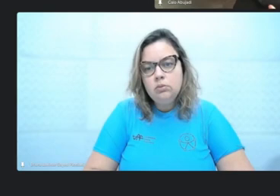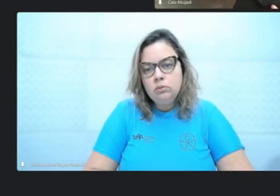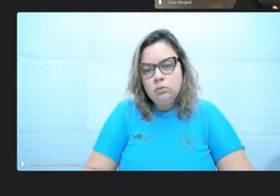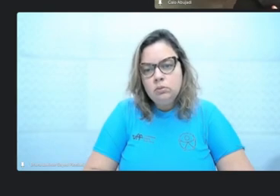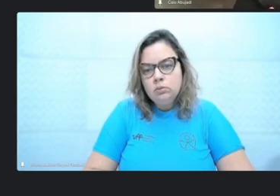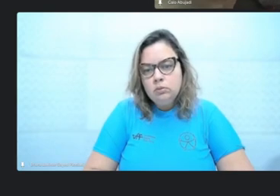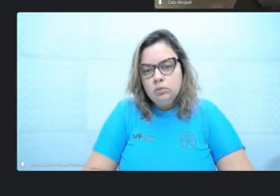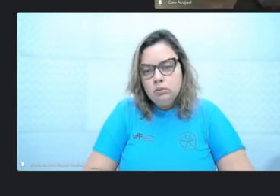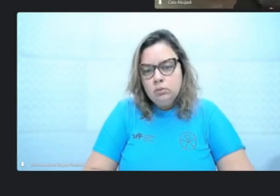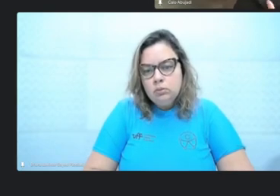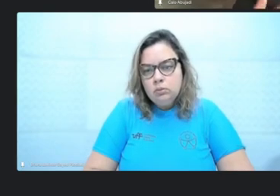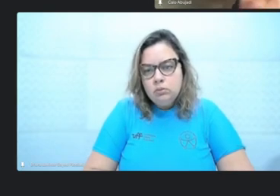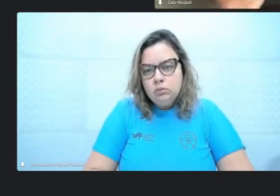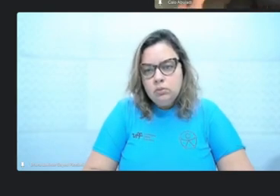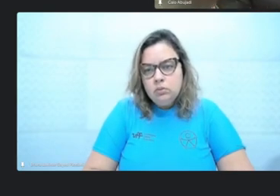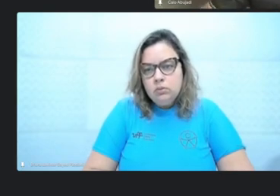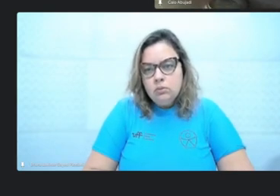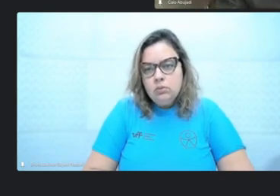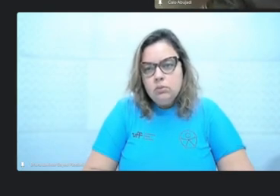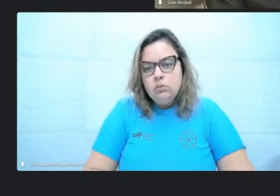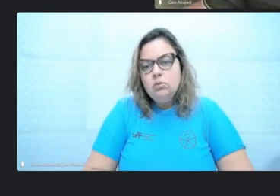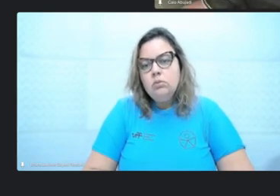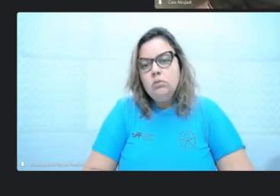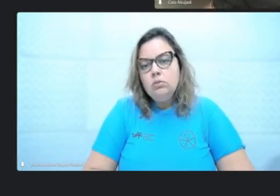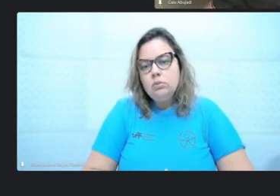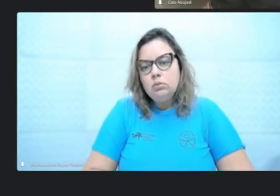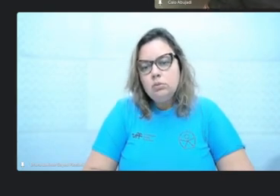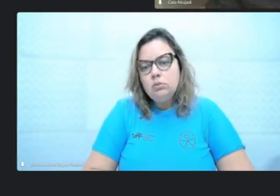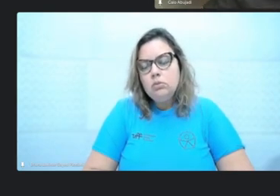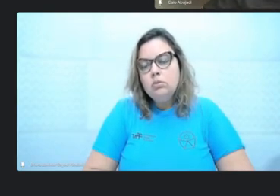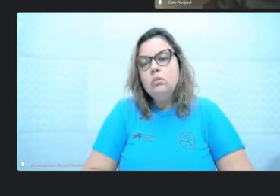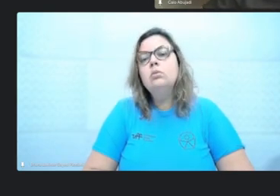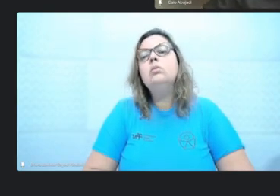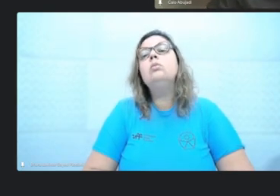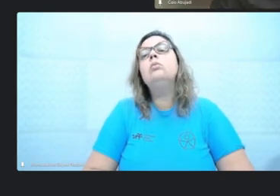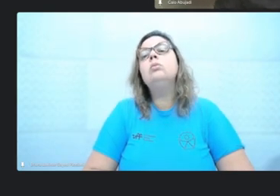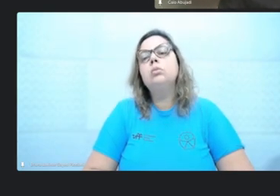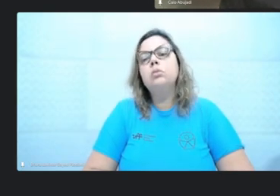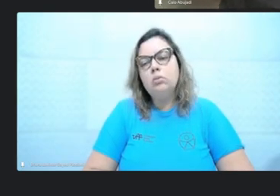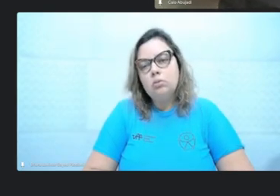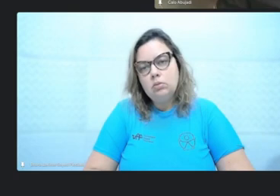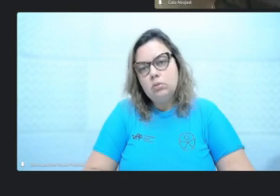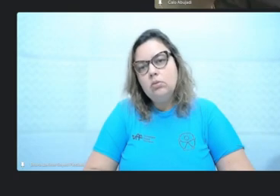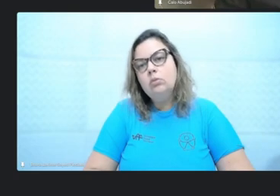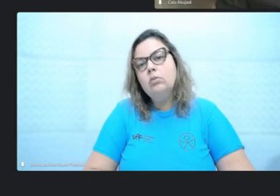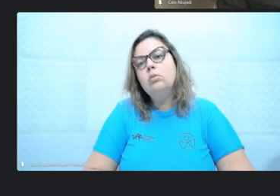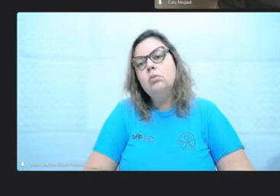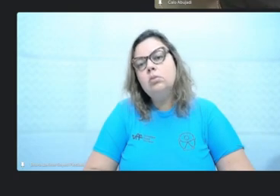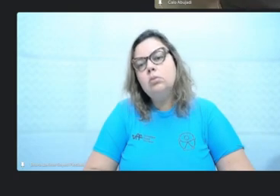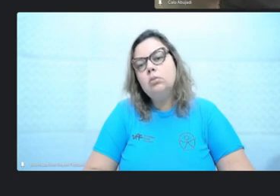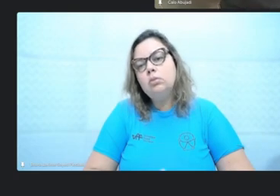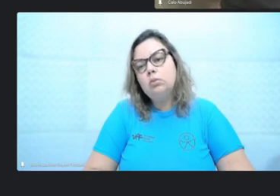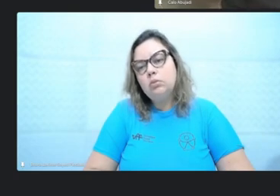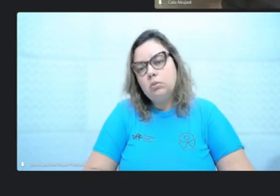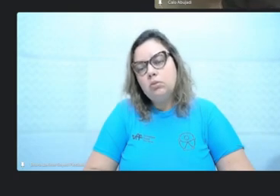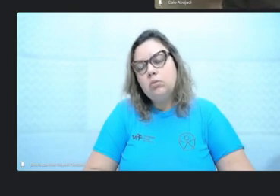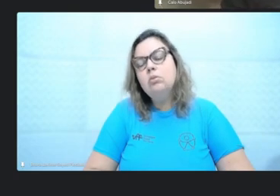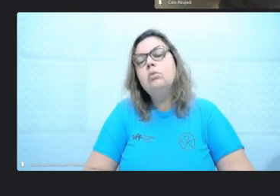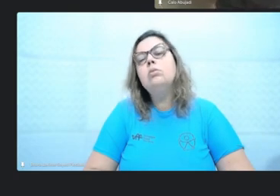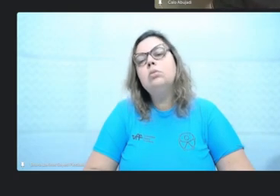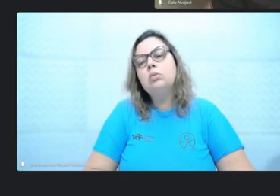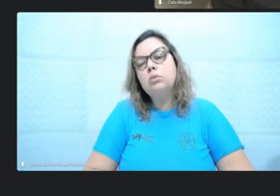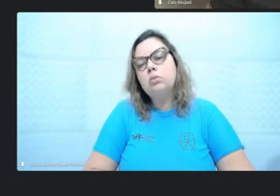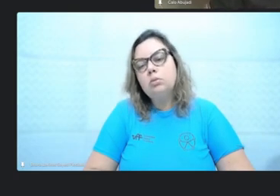indivíduo. Às vezes, eu preciso de bons imunologistas, de bons endocrinologistas, de bons pediatras, bons